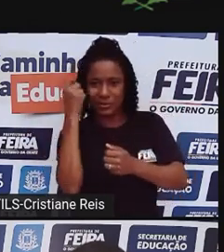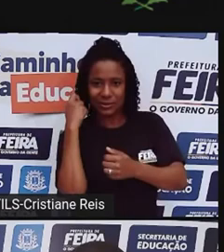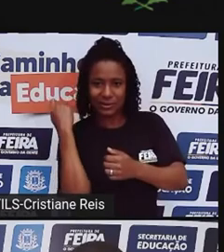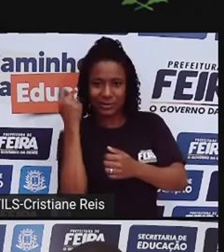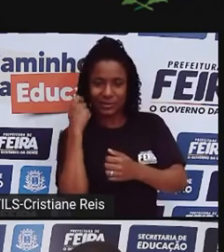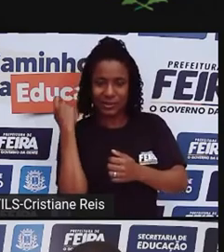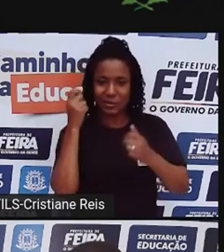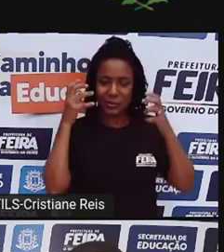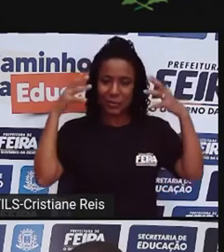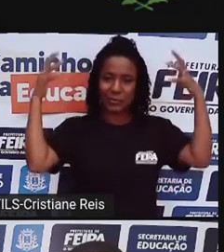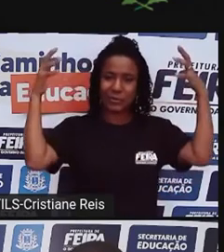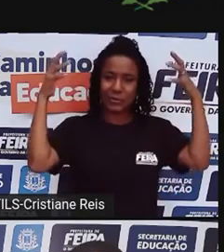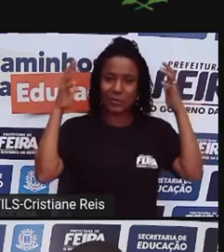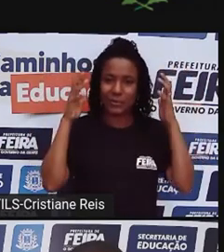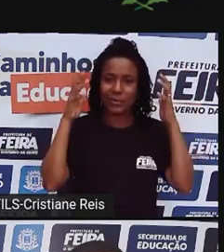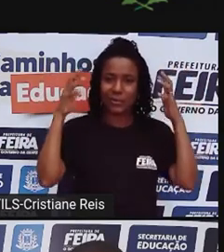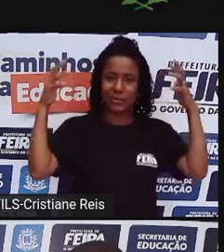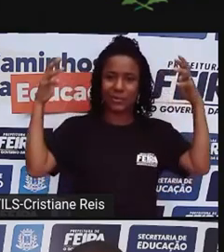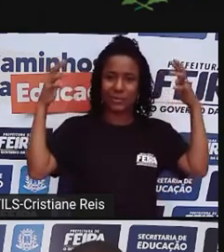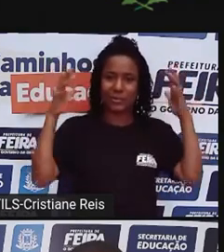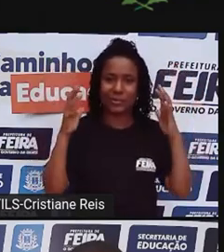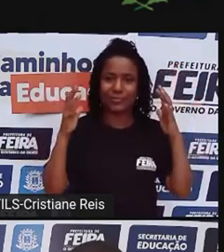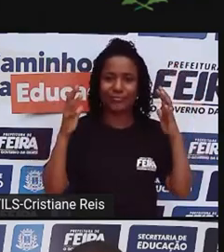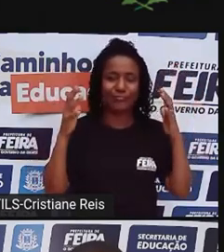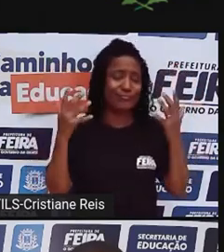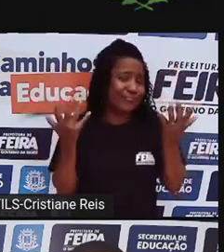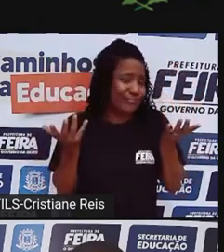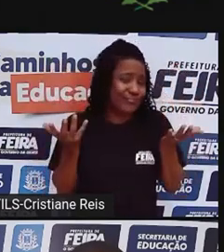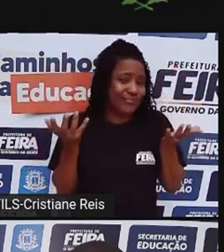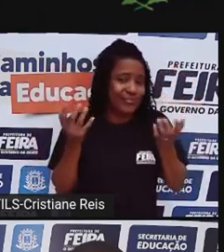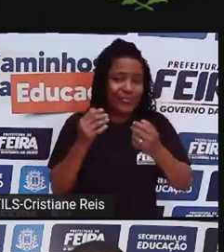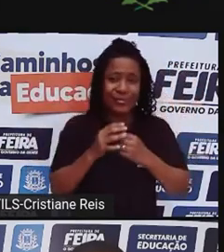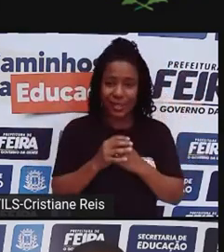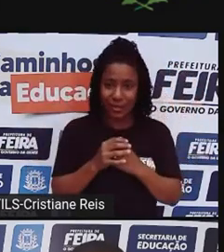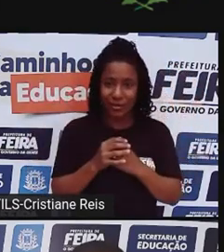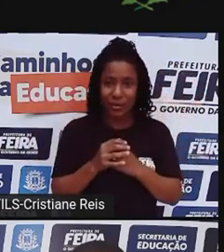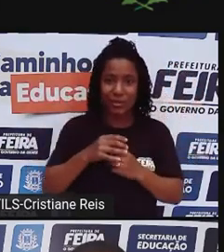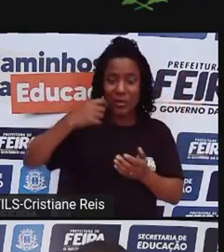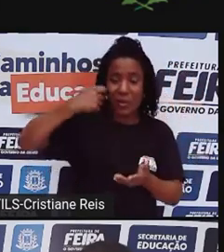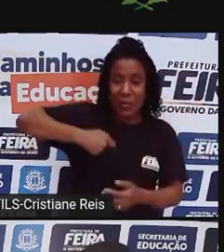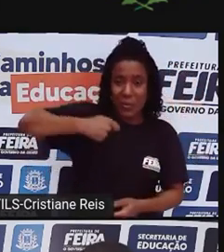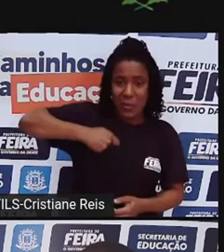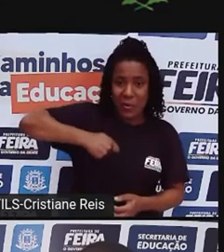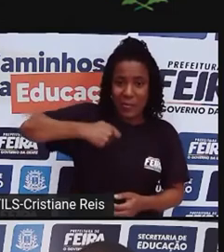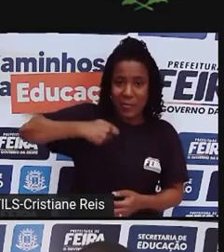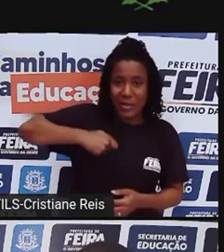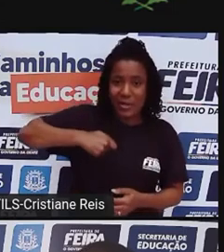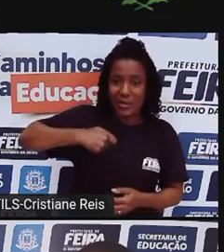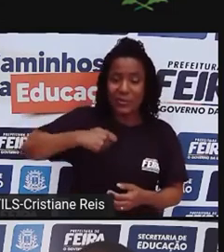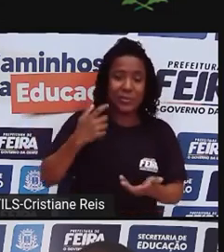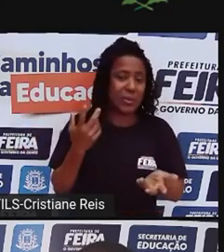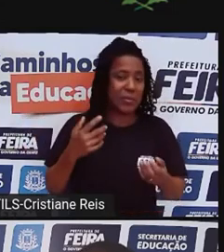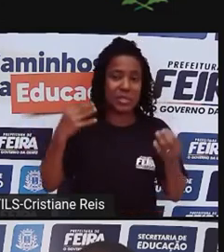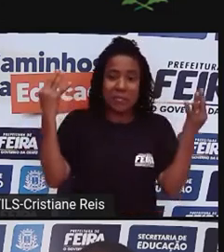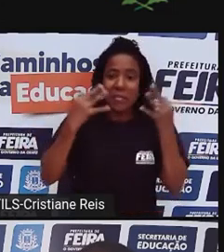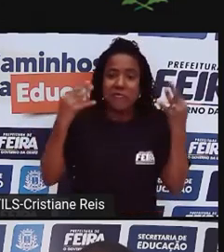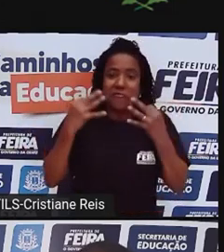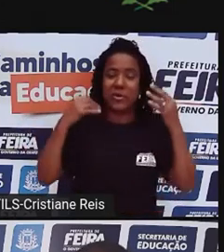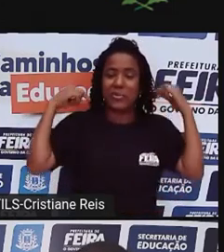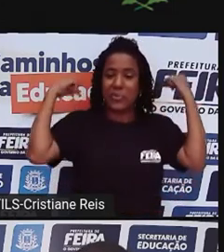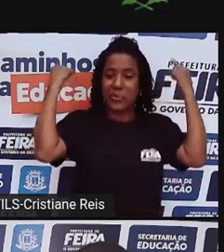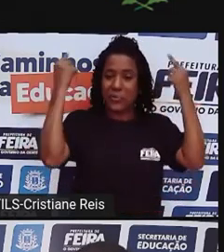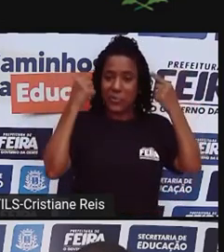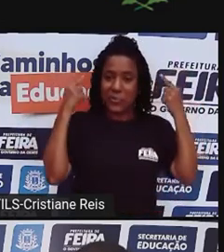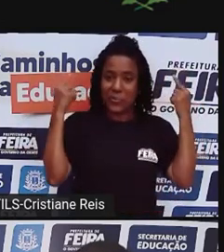é que eu vou me cobrar para ter aqueles cachos 100% definidos, sem frizz? Isso é tão cruel com as